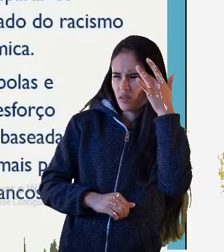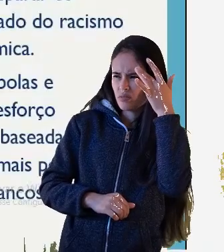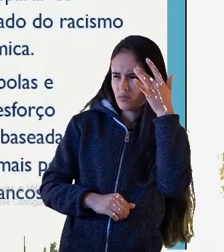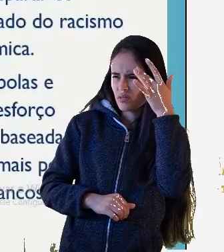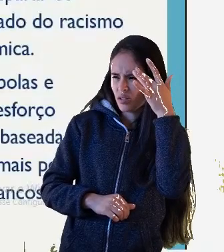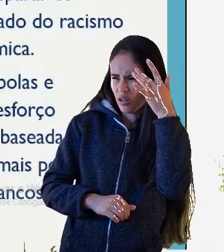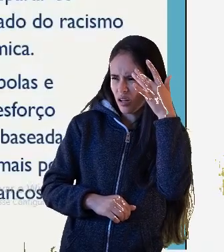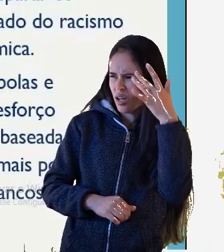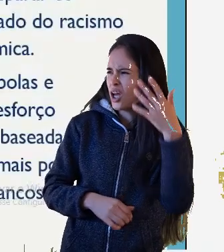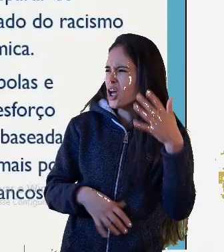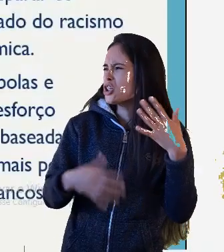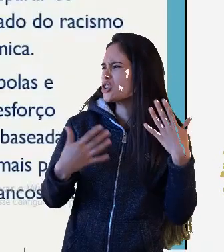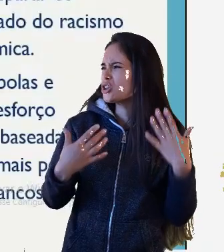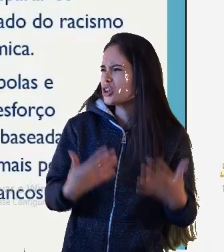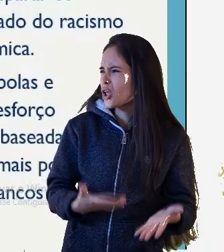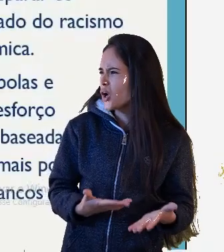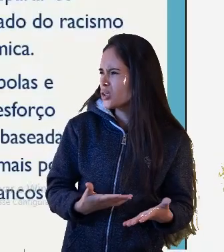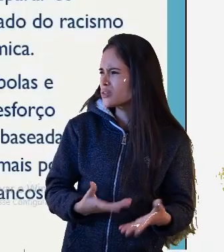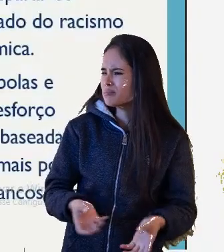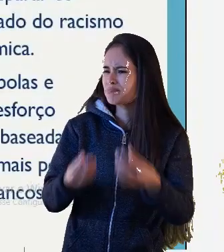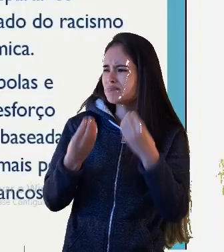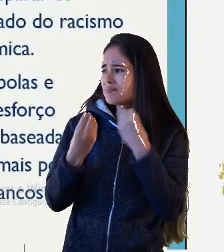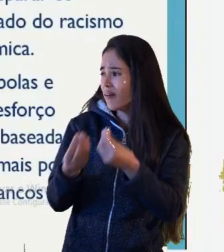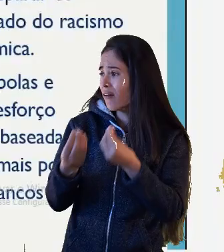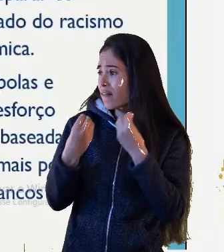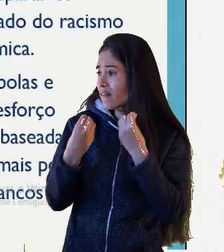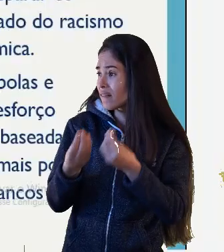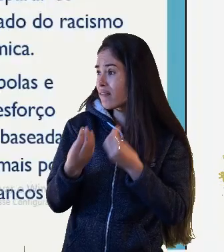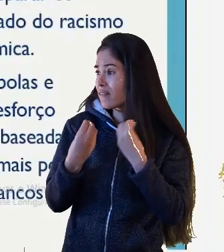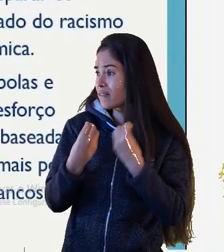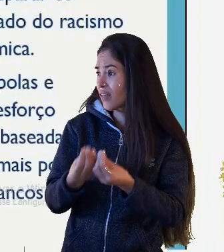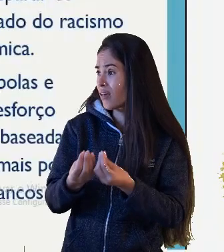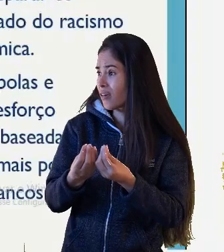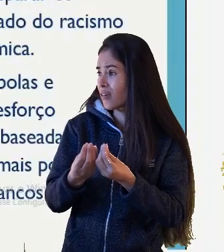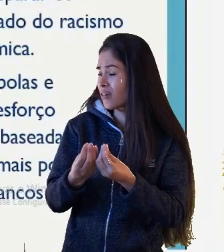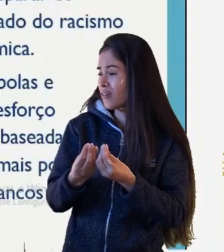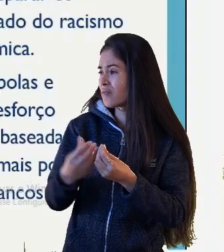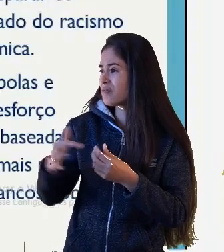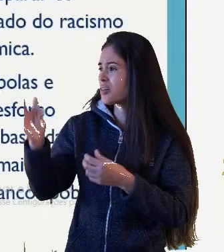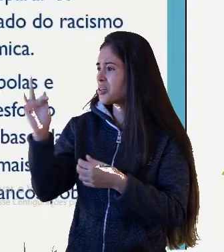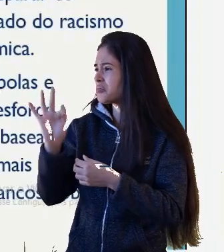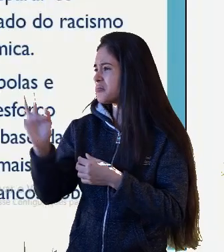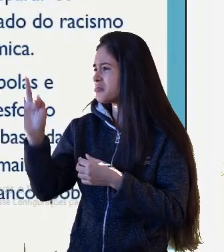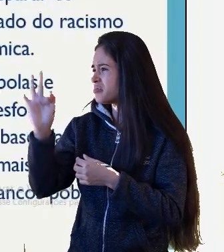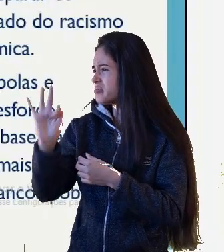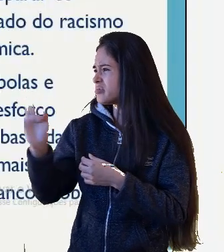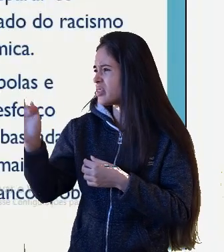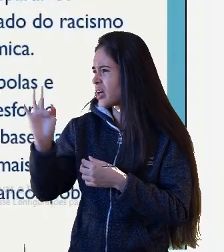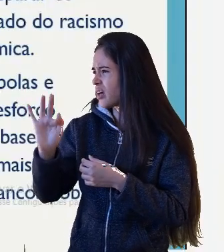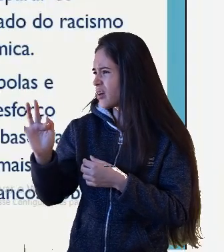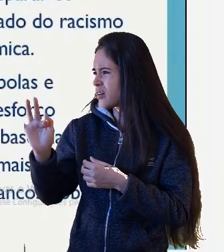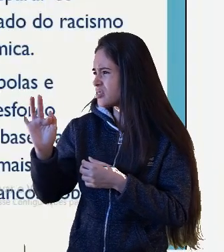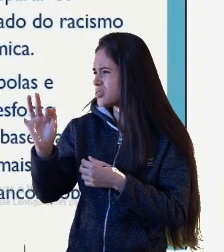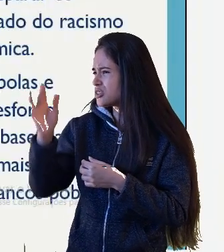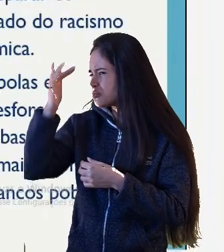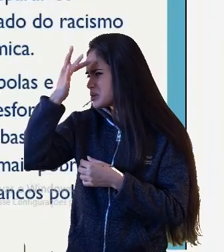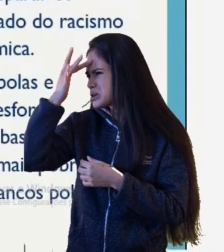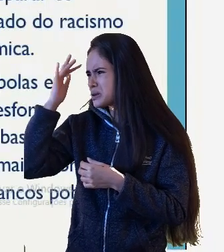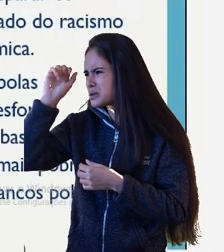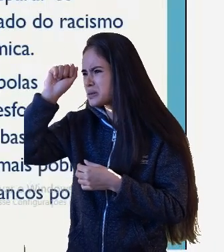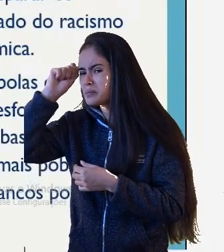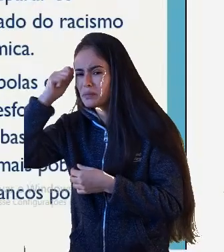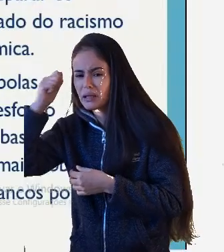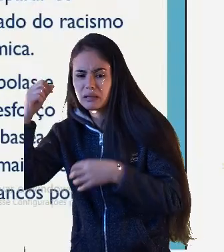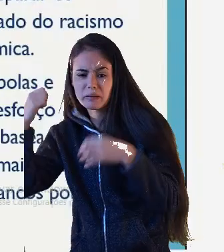esteve lá, né? Que não quer perder essa boquinha, né? Pessoas que podem pagar uma faculdade particular, inclusive, mas que sempre estiveram